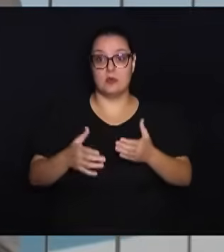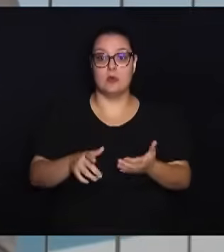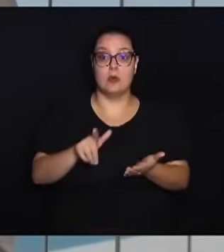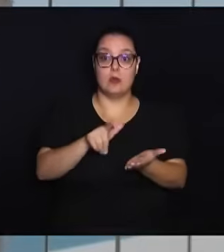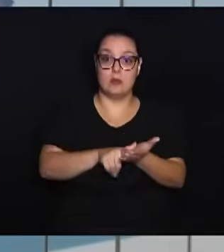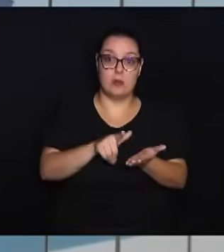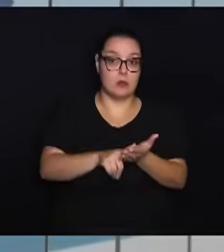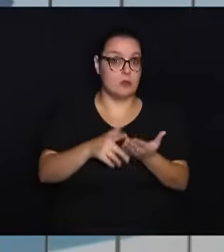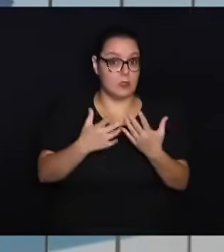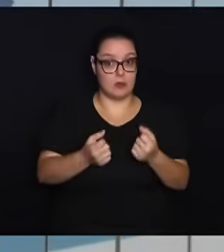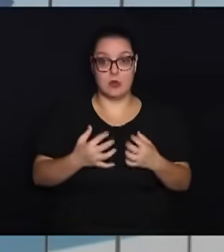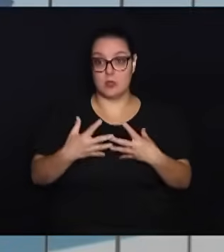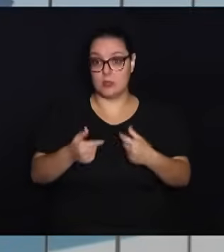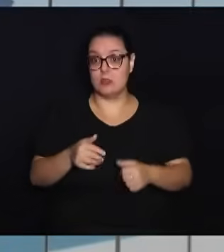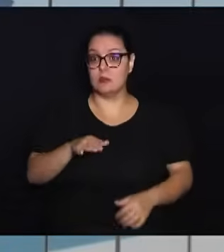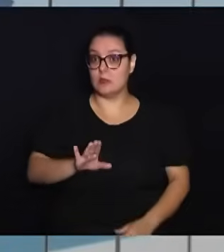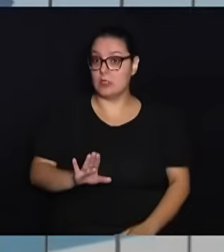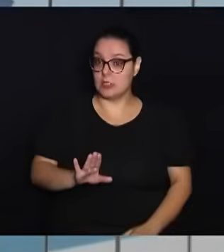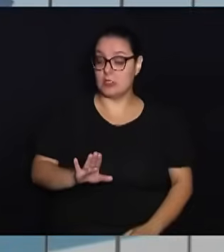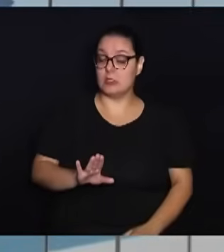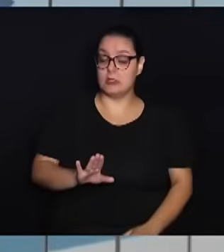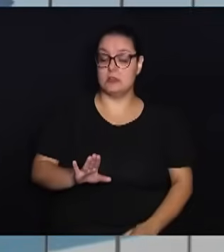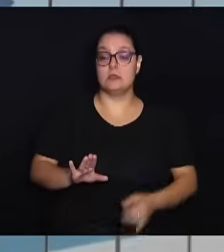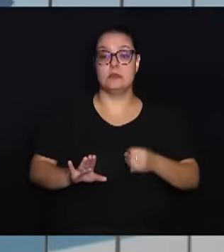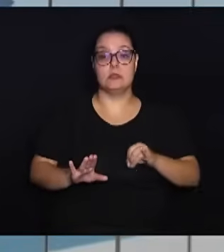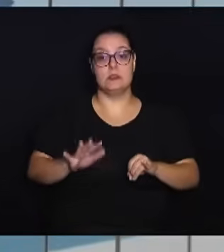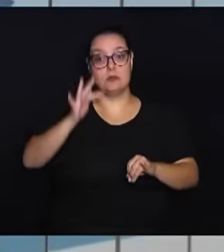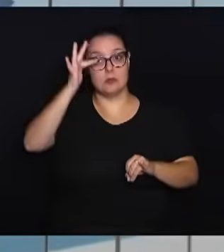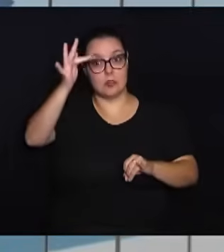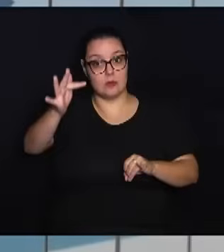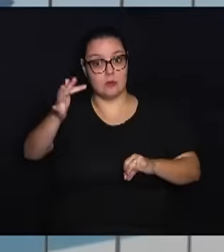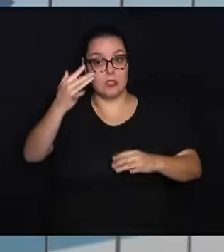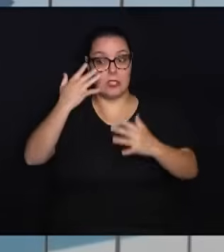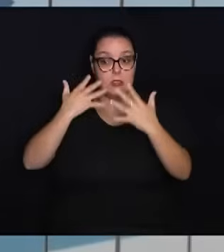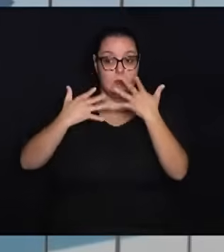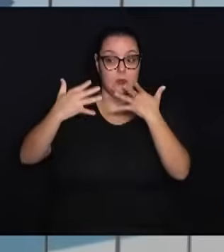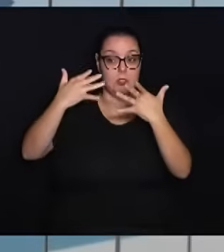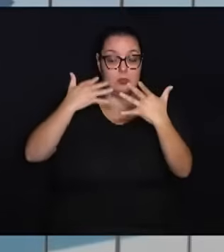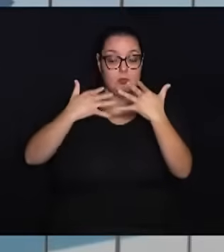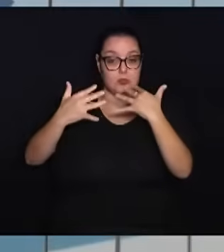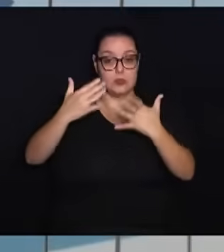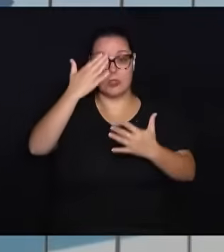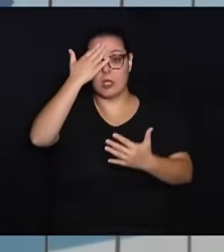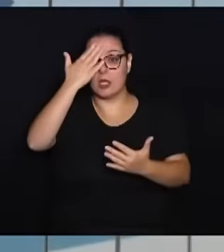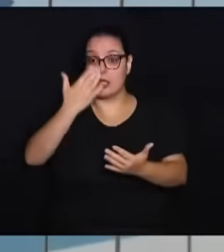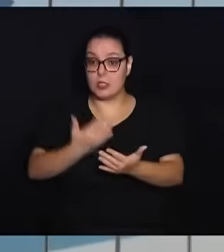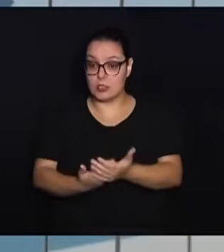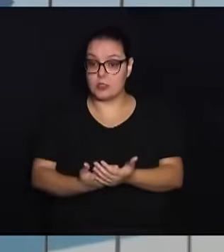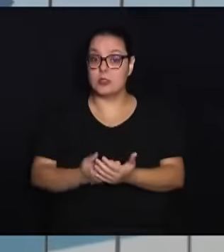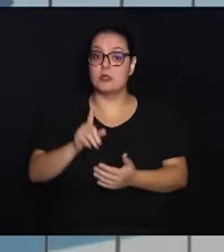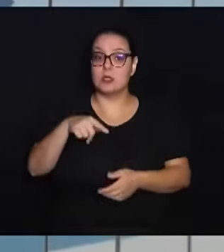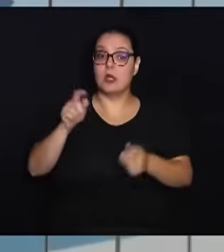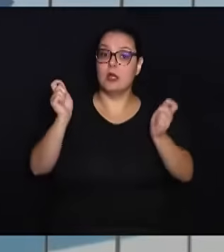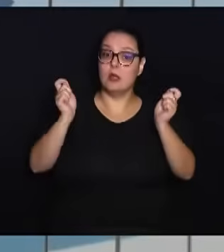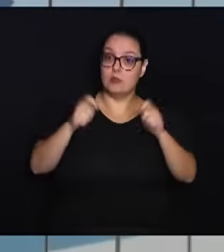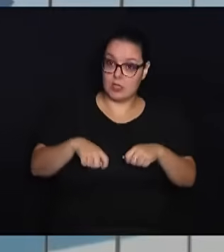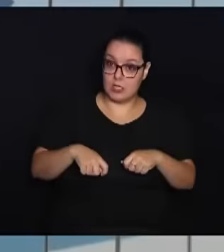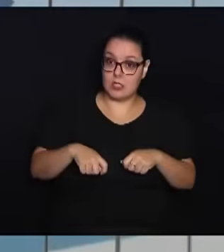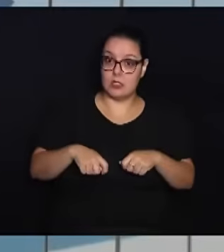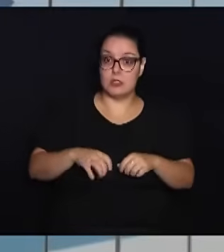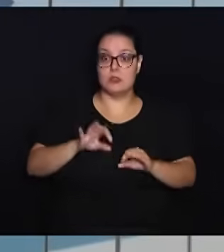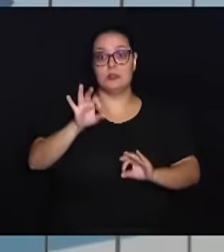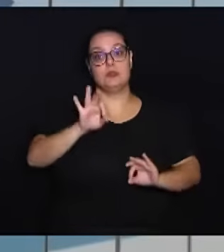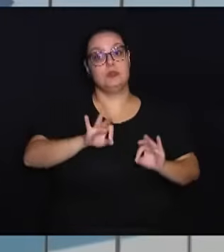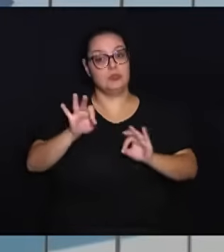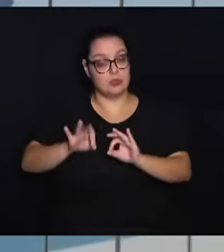aceita tudo. Mas se você tem uma visão de futuro atraente, que você acredita, que você é capaz de se